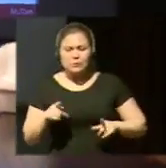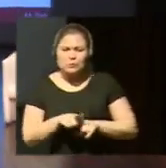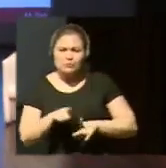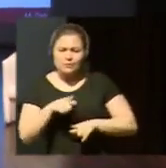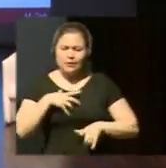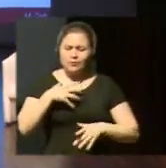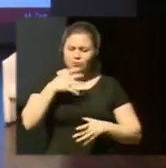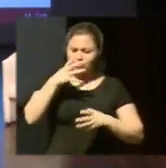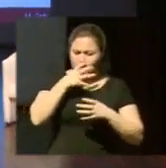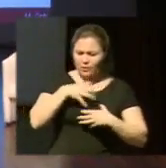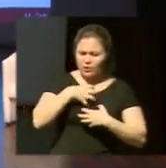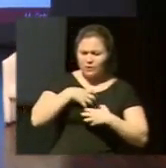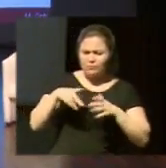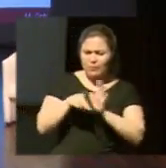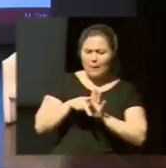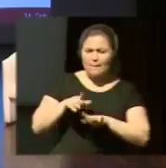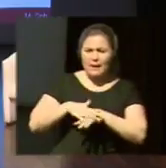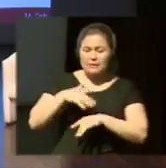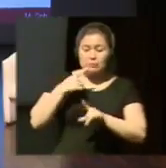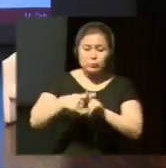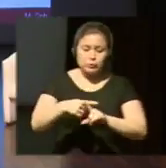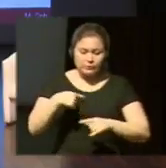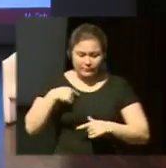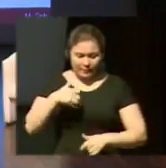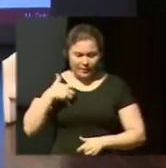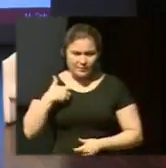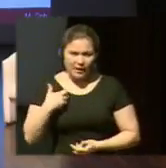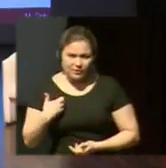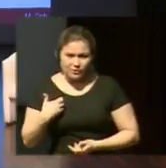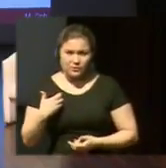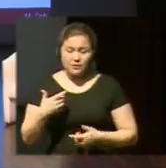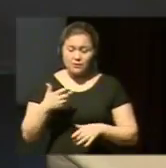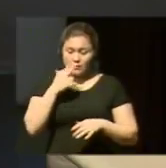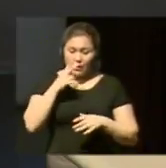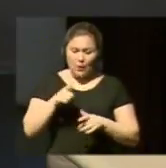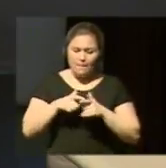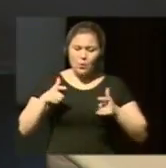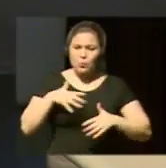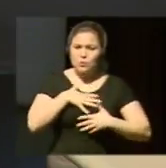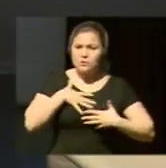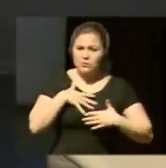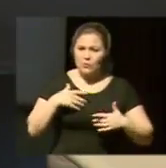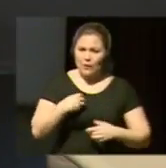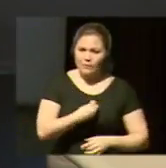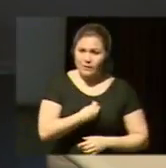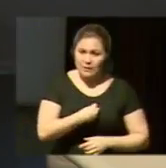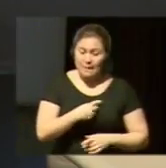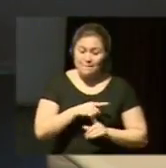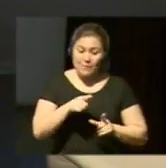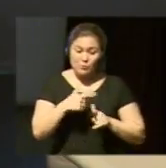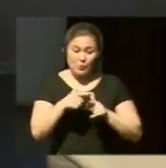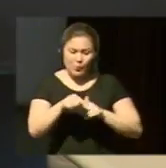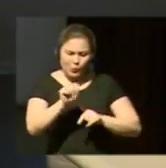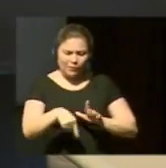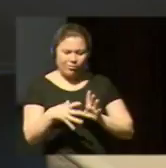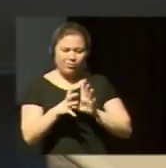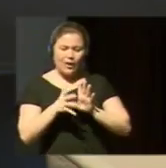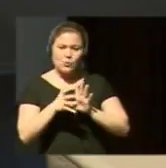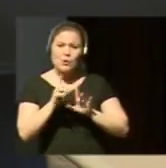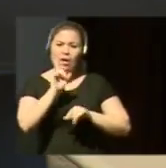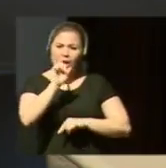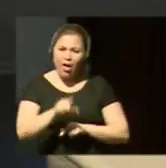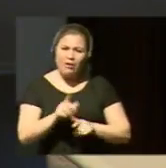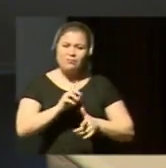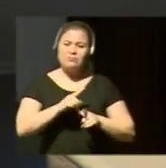têm uma imagem mais positiva da idade e têm um grau maior de satisfação com a vida. O problema com esses dados é que são